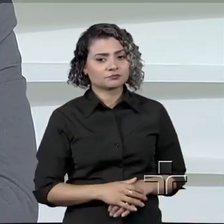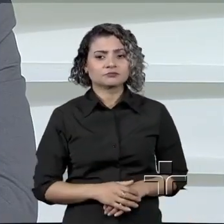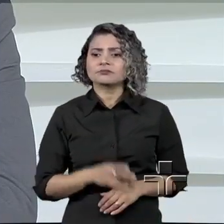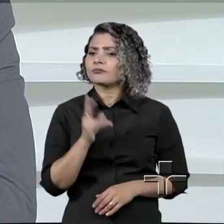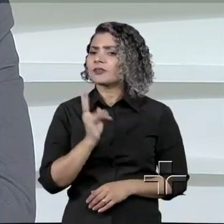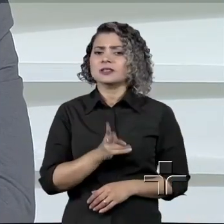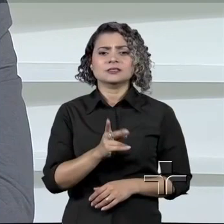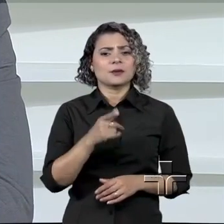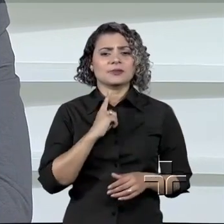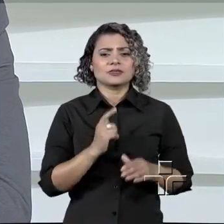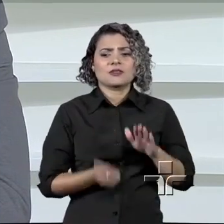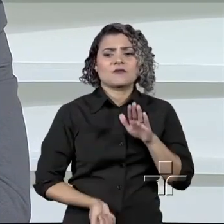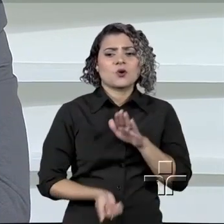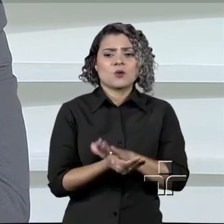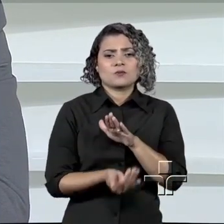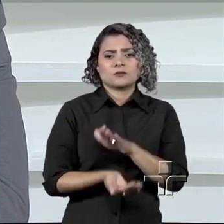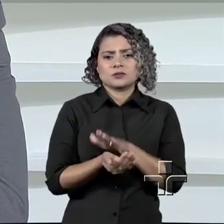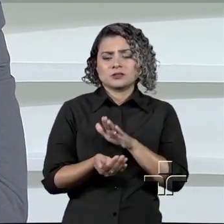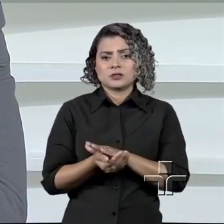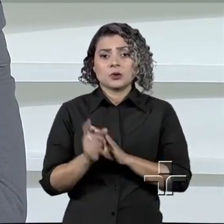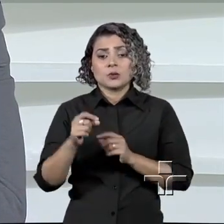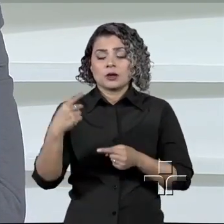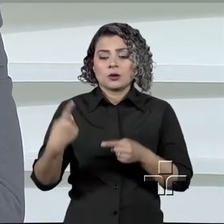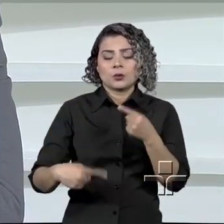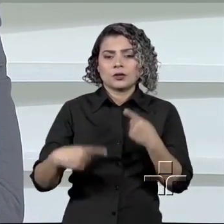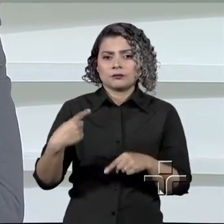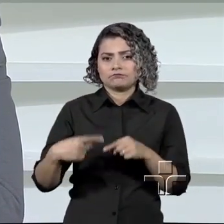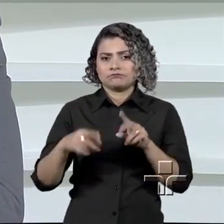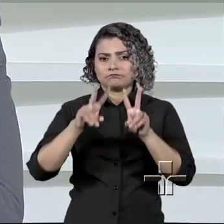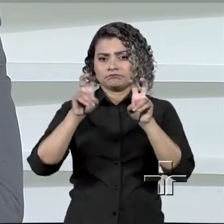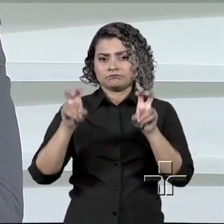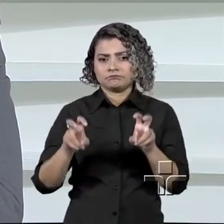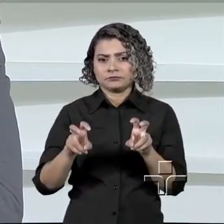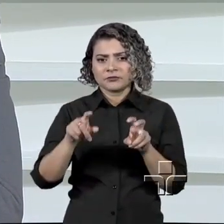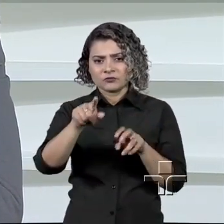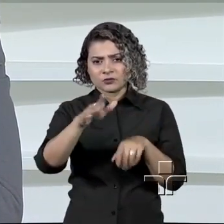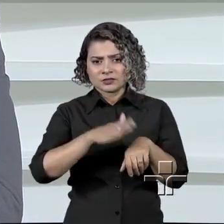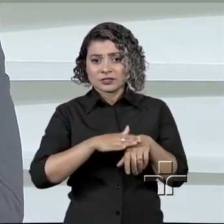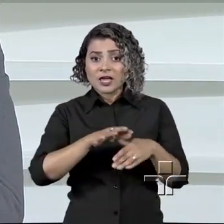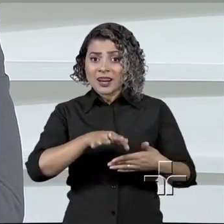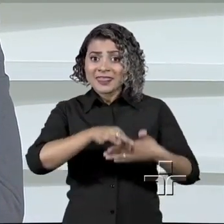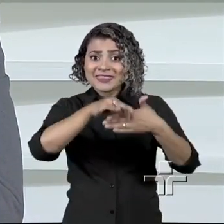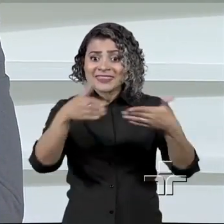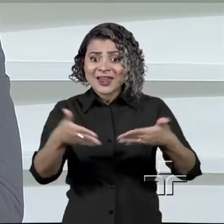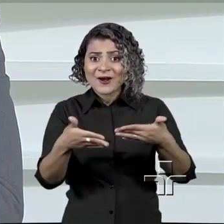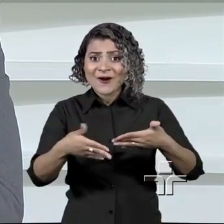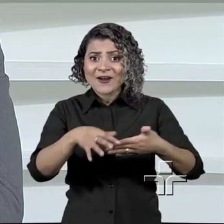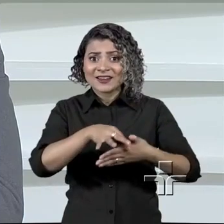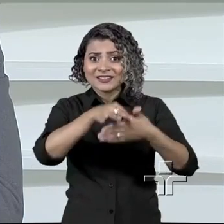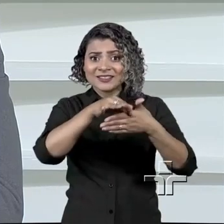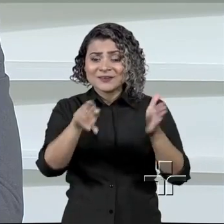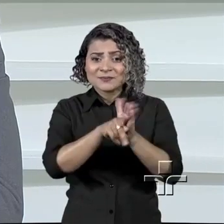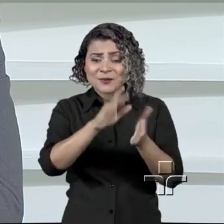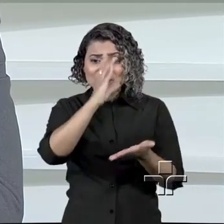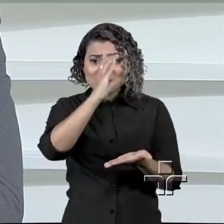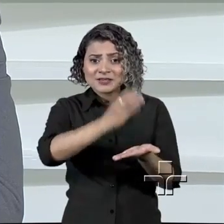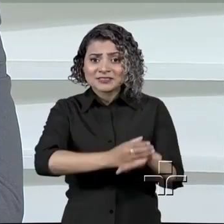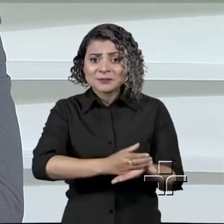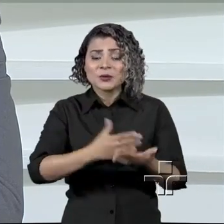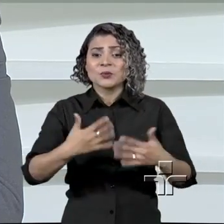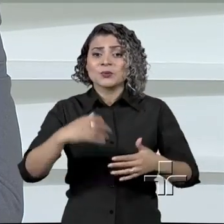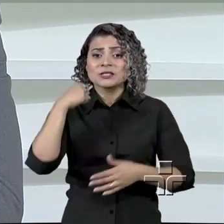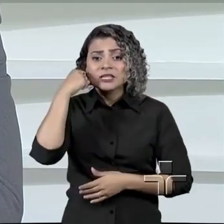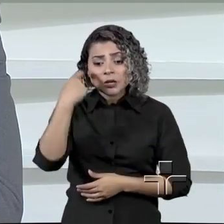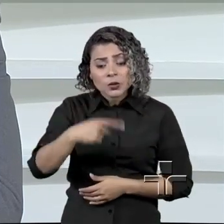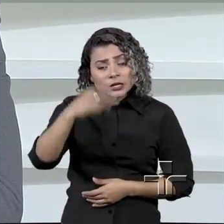combate à corrupção uma bandeira aí da sua trajetória política, né? Agora que a senhora se torna aí uma liderança nacional do PSDB, sendo eleita senadora por São